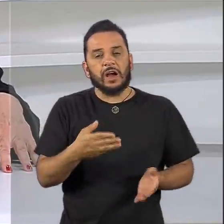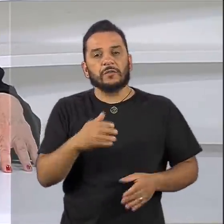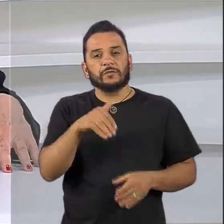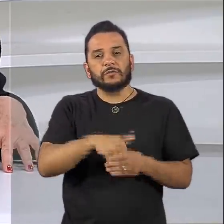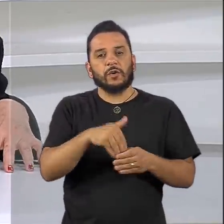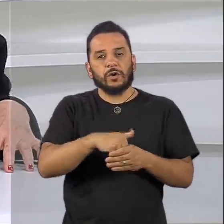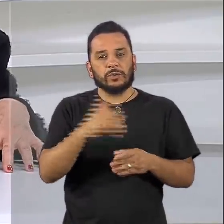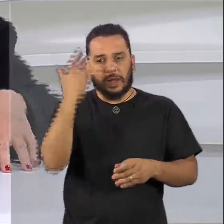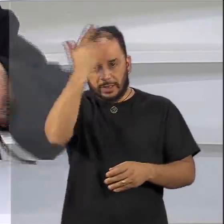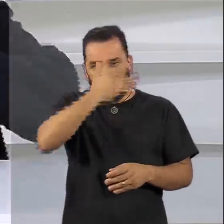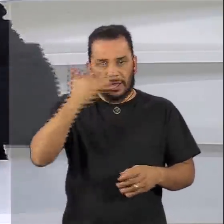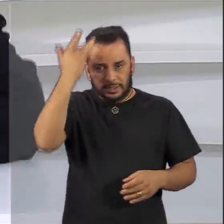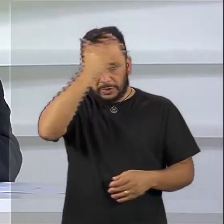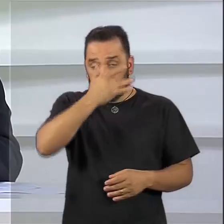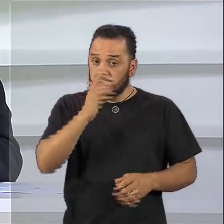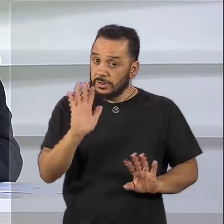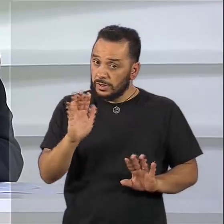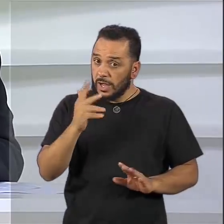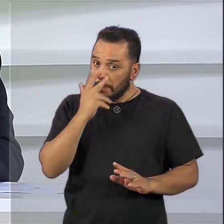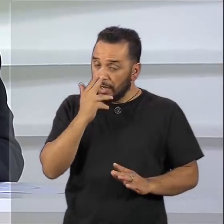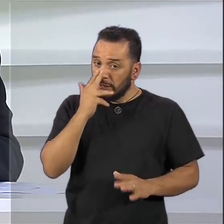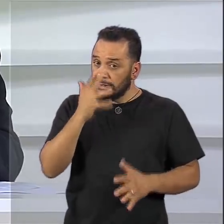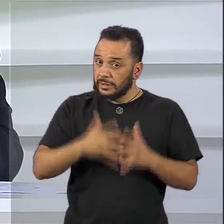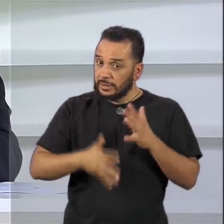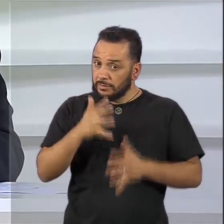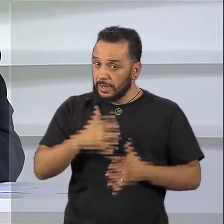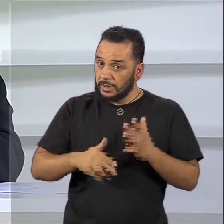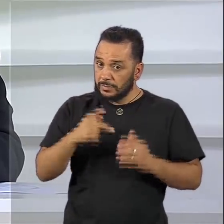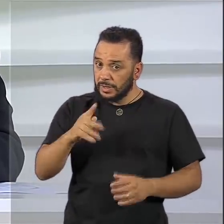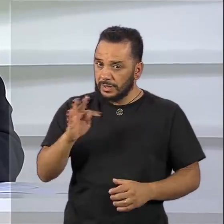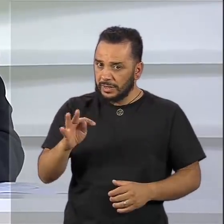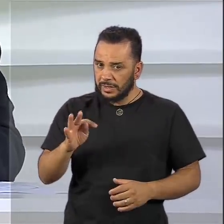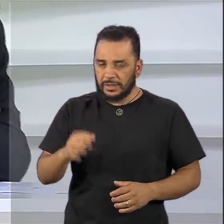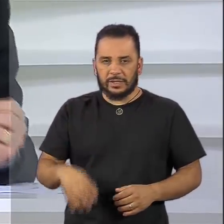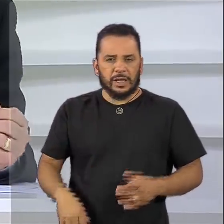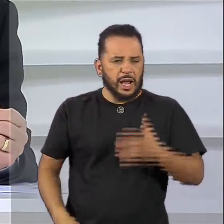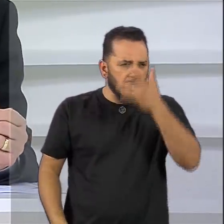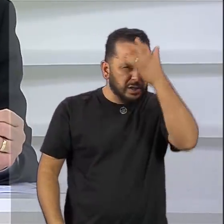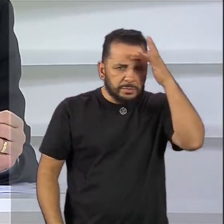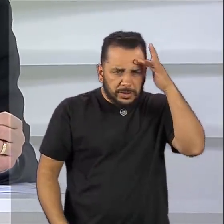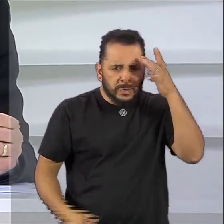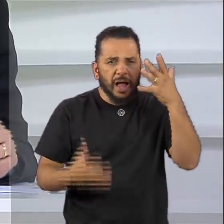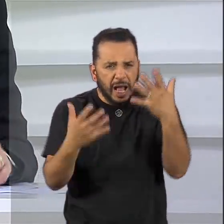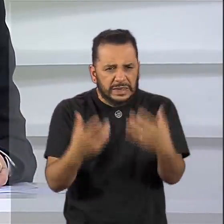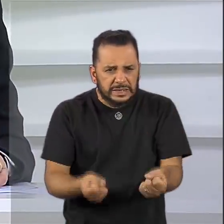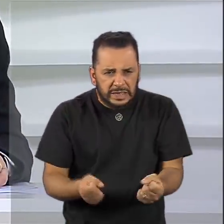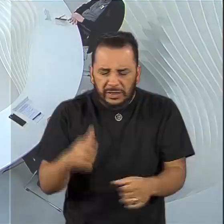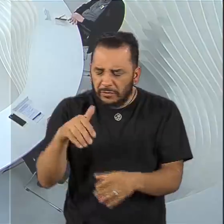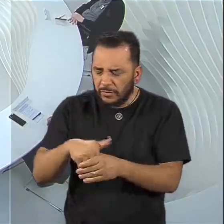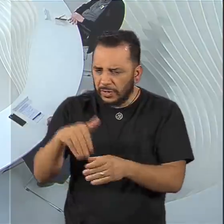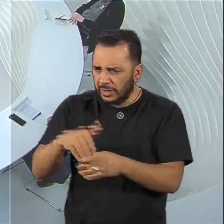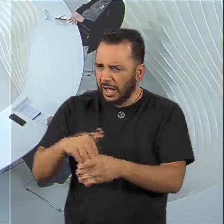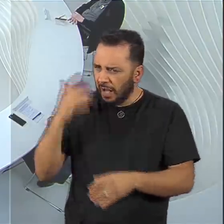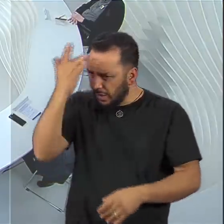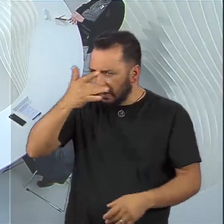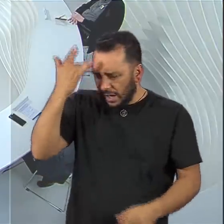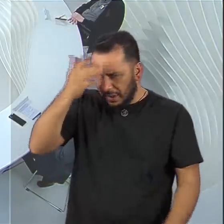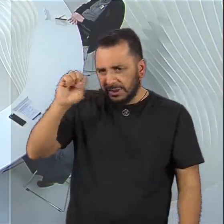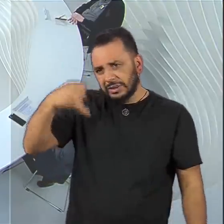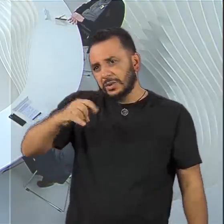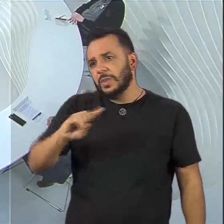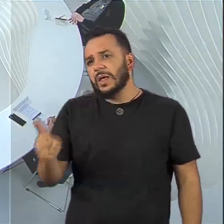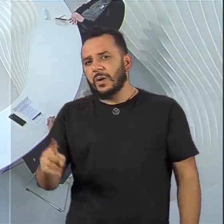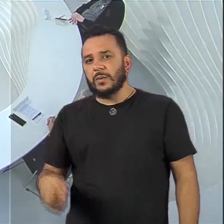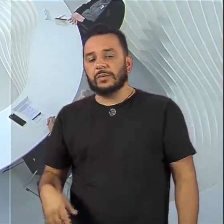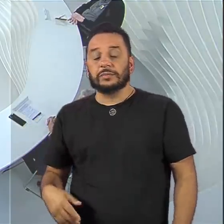prejudicando o PT? Os petistas vão votar no Haddad se o Lula for impugnado? Então, você só eu me calo e passo para o Cláudio,